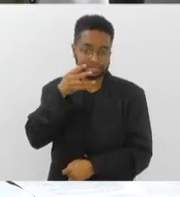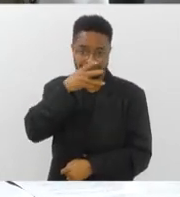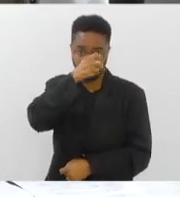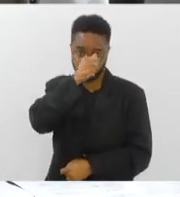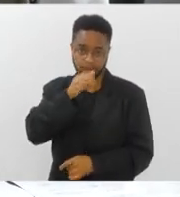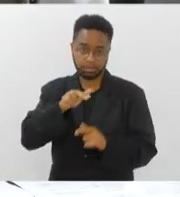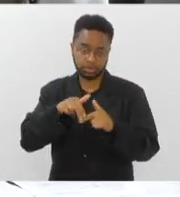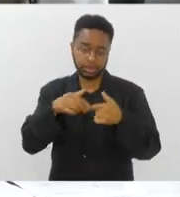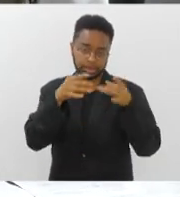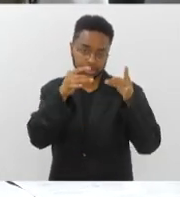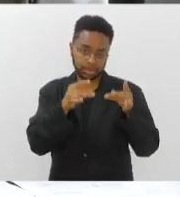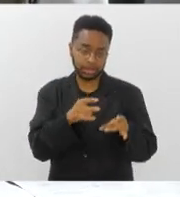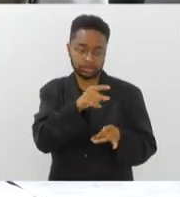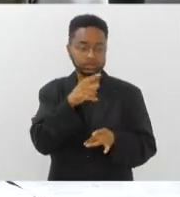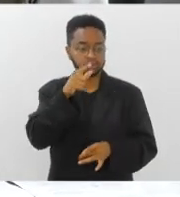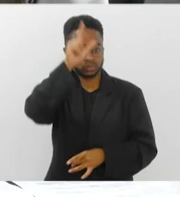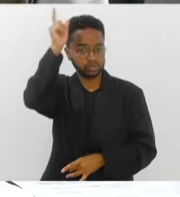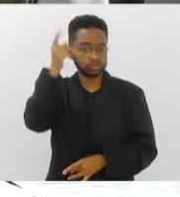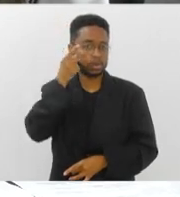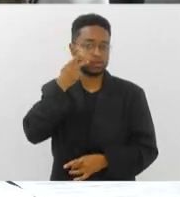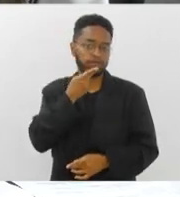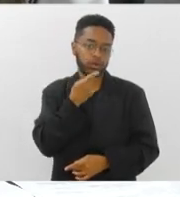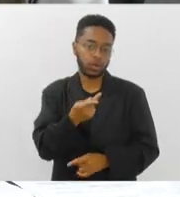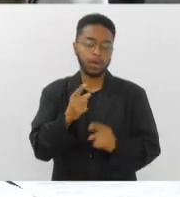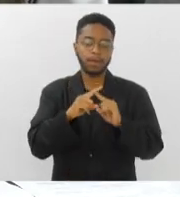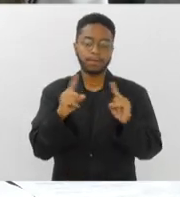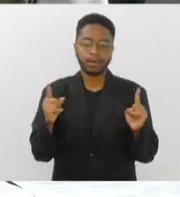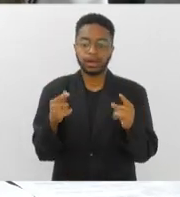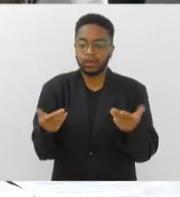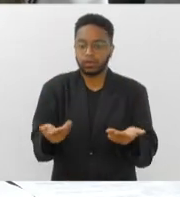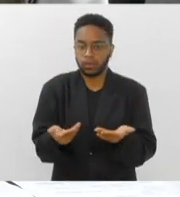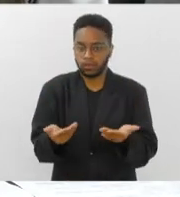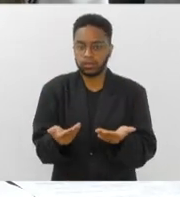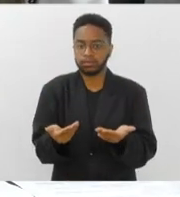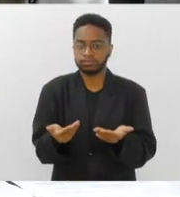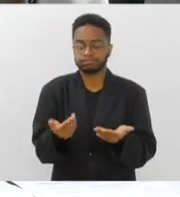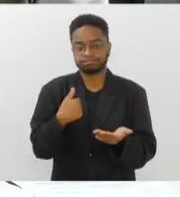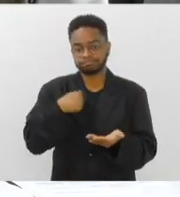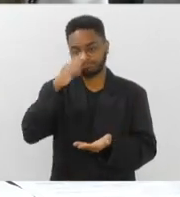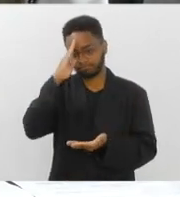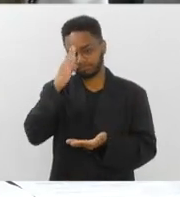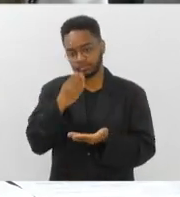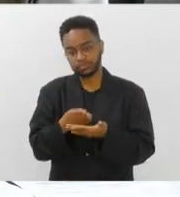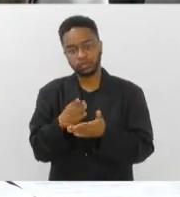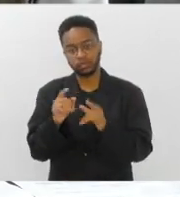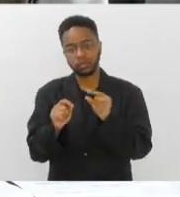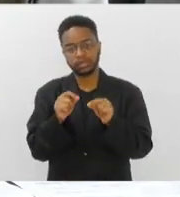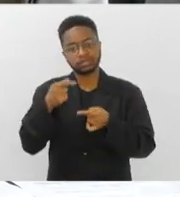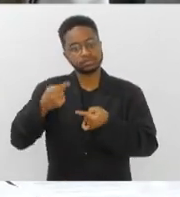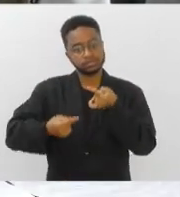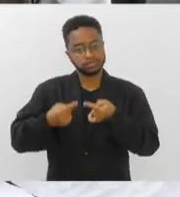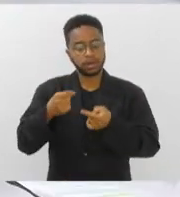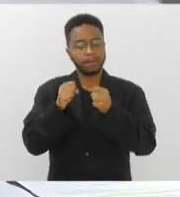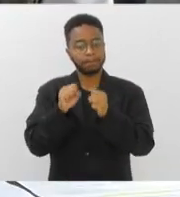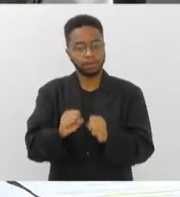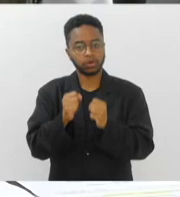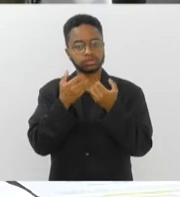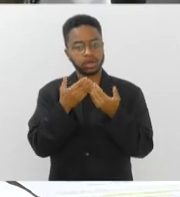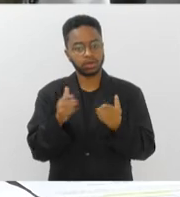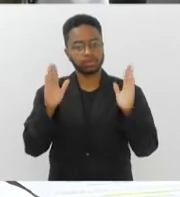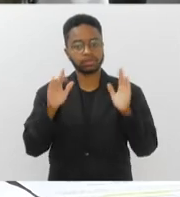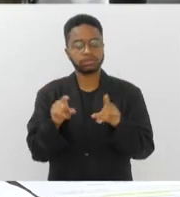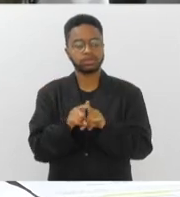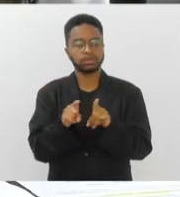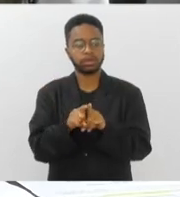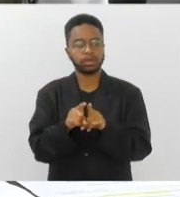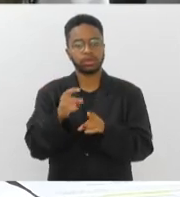detalhe apontado pelo deputado Luiz Paulo. Mas agora, acreditando que o debate ele pode ser ampliado e acreditando